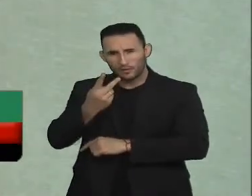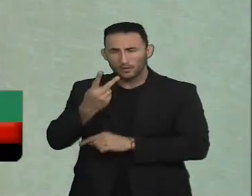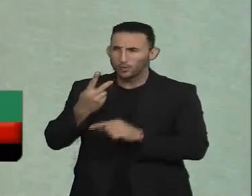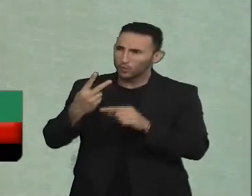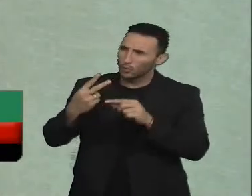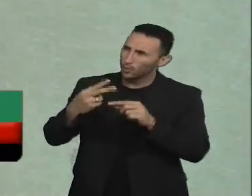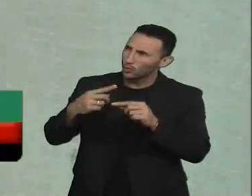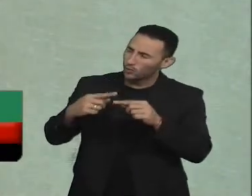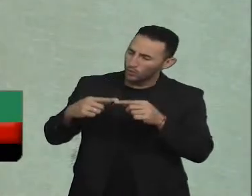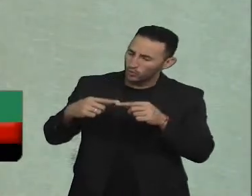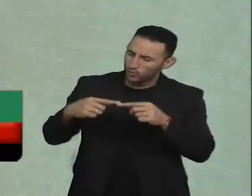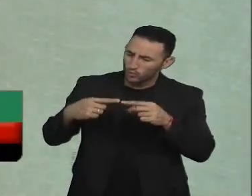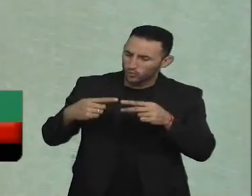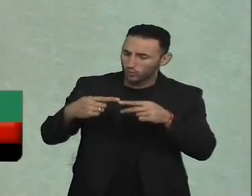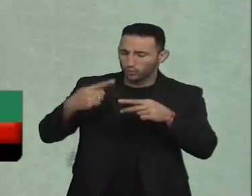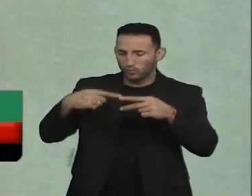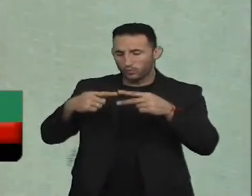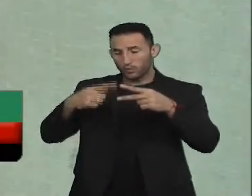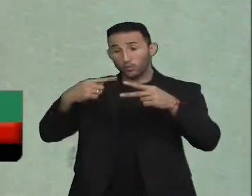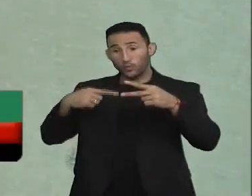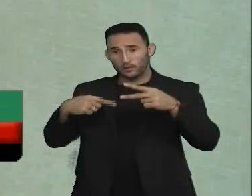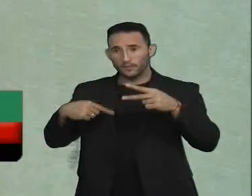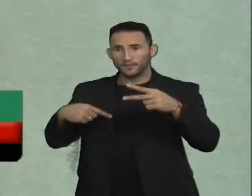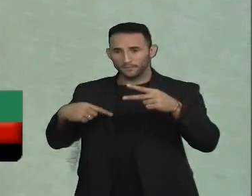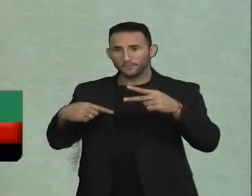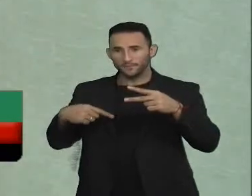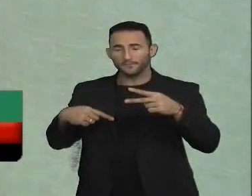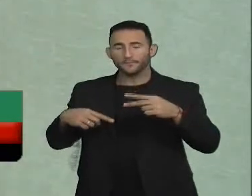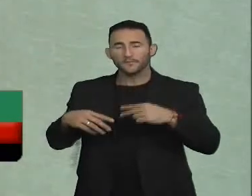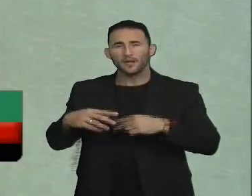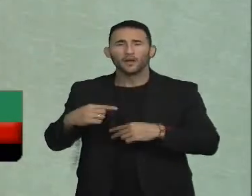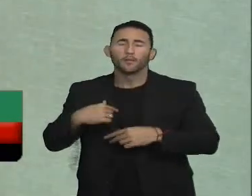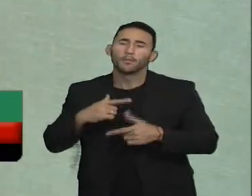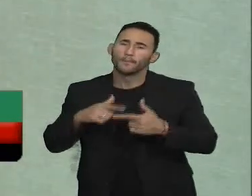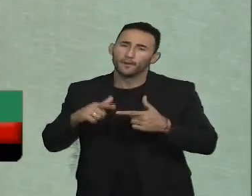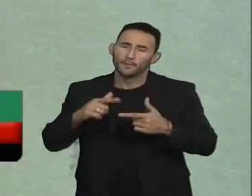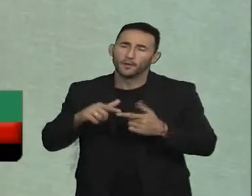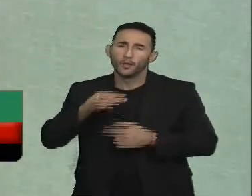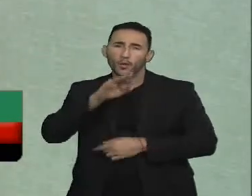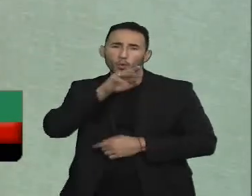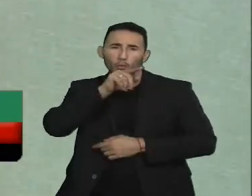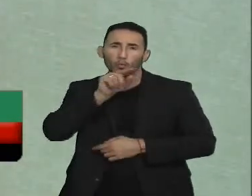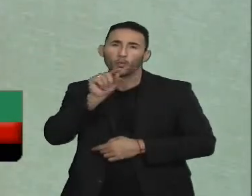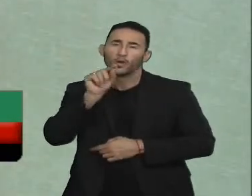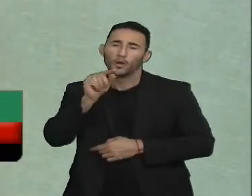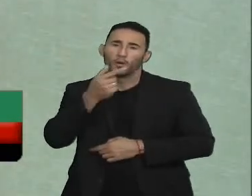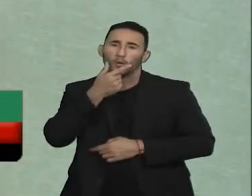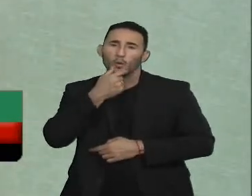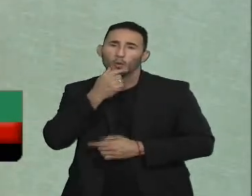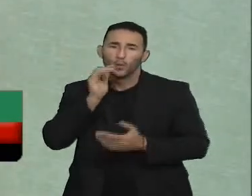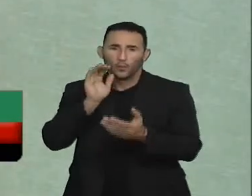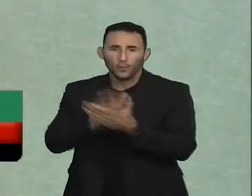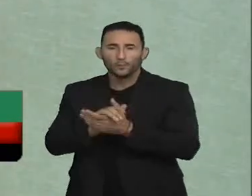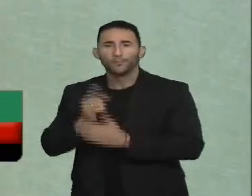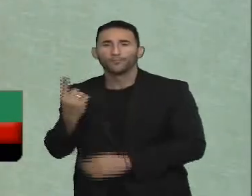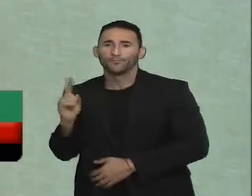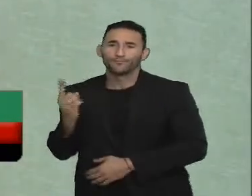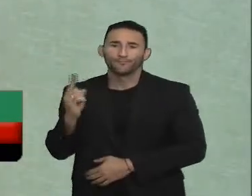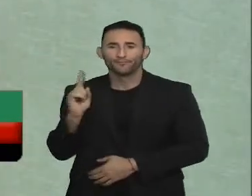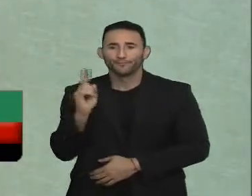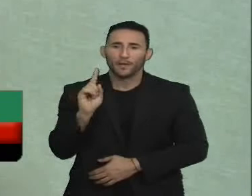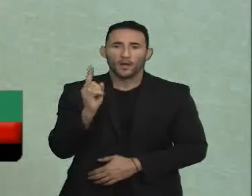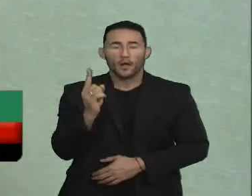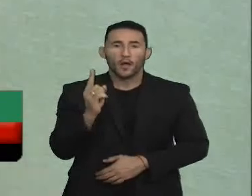2 semanas eu passei por um problema muito ruim, onde meu marido saiu e